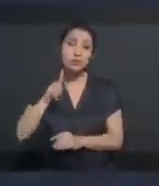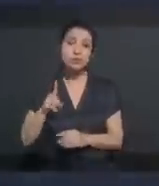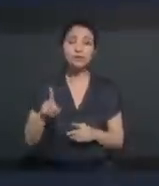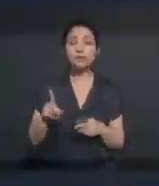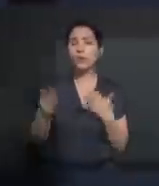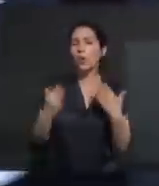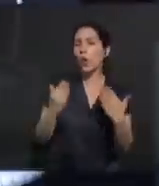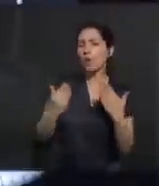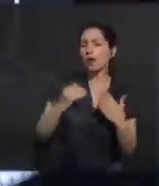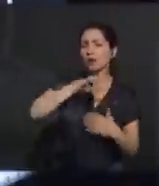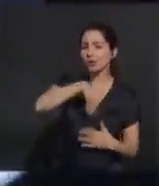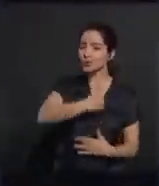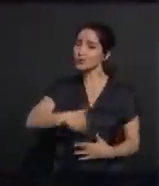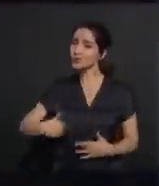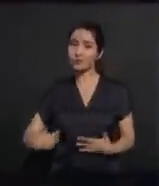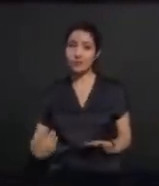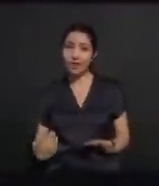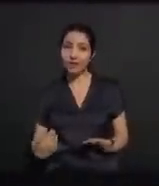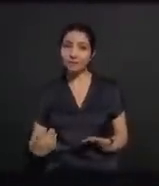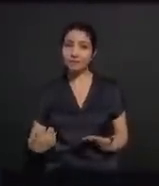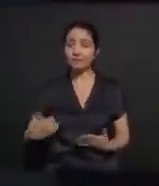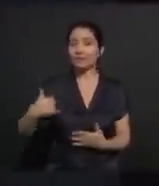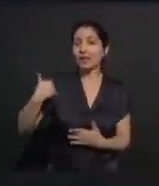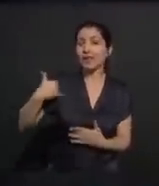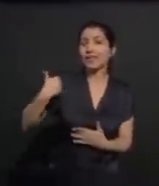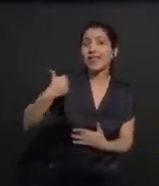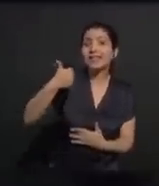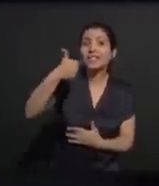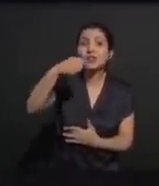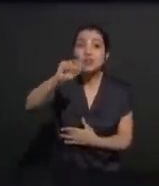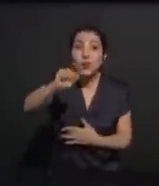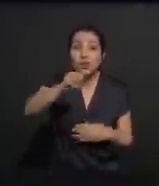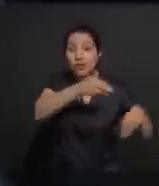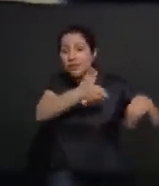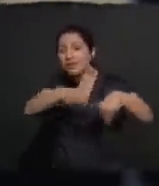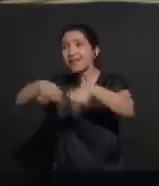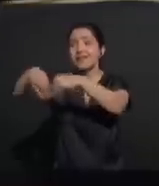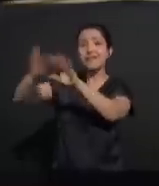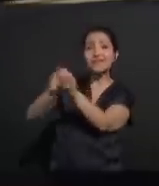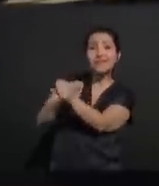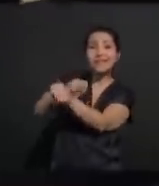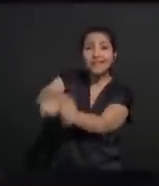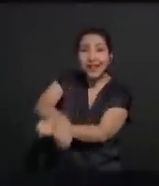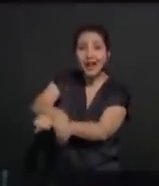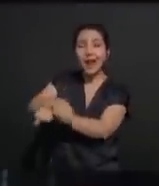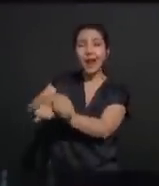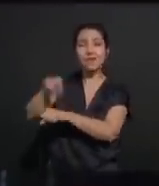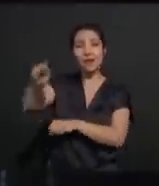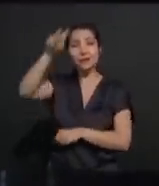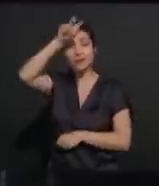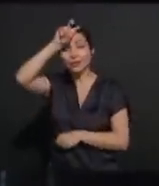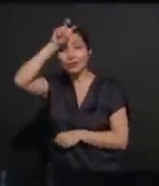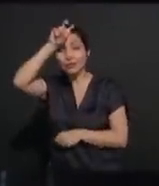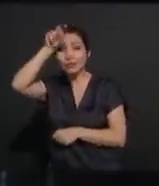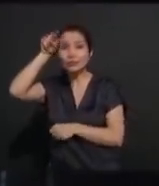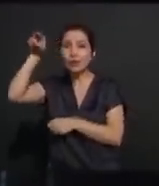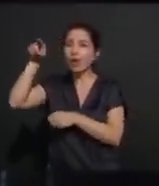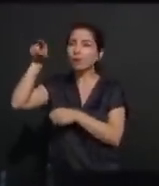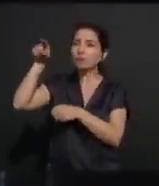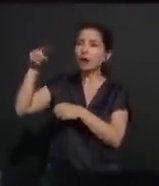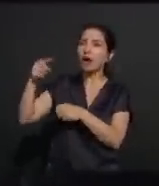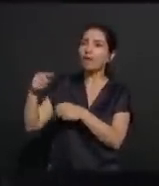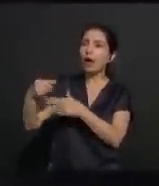cocó. Mas com 18 anos foi levado escravo para o Egito. Eu acabei de chegar do Egito, gente. Essa roupa